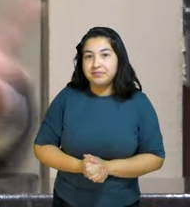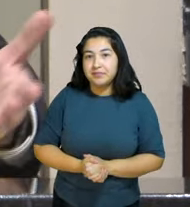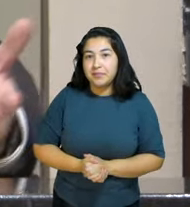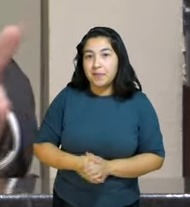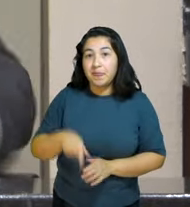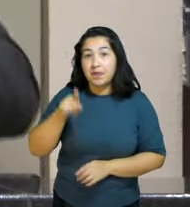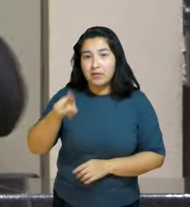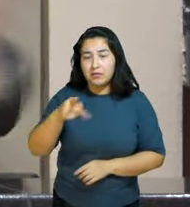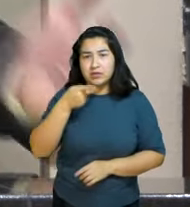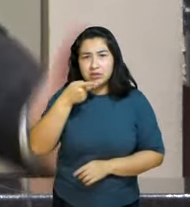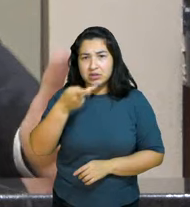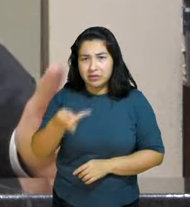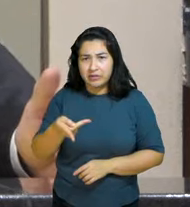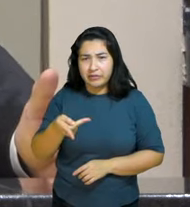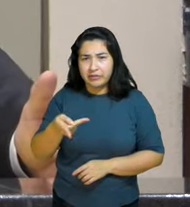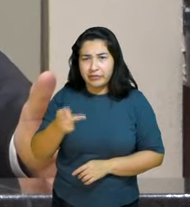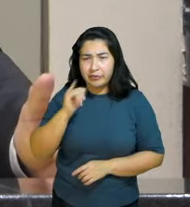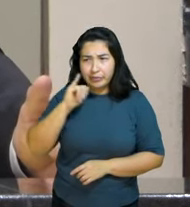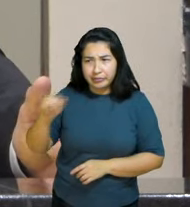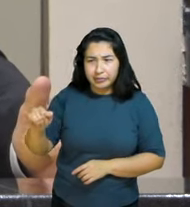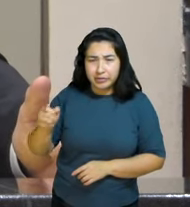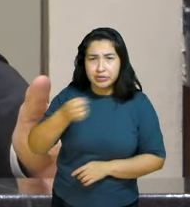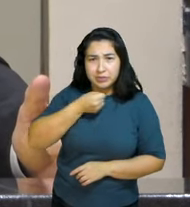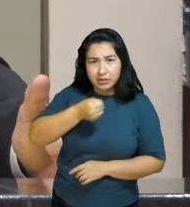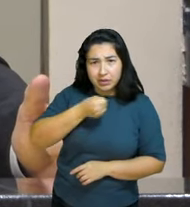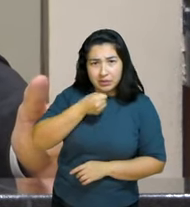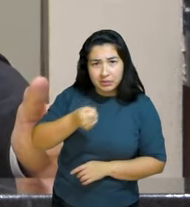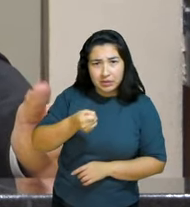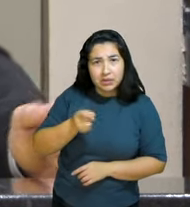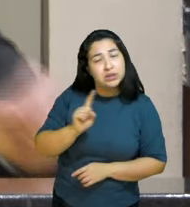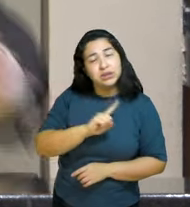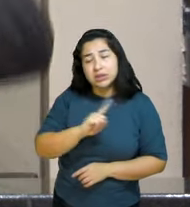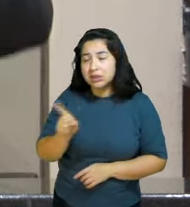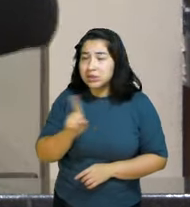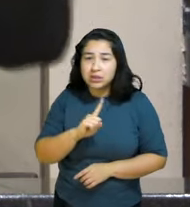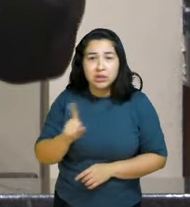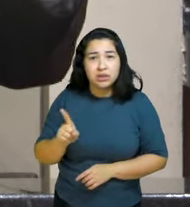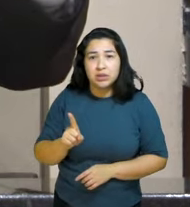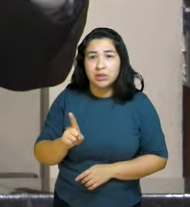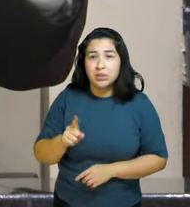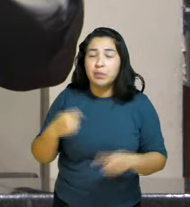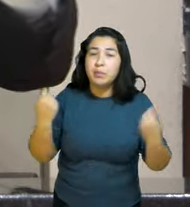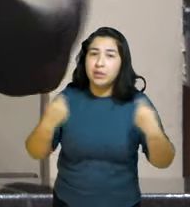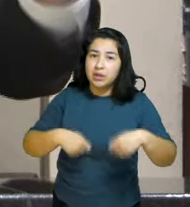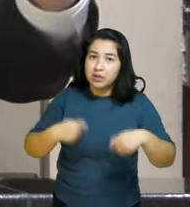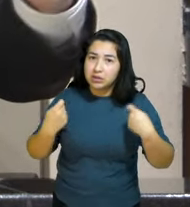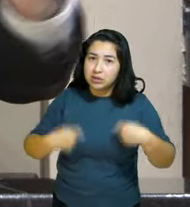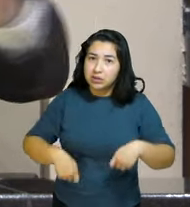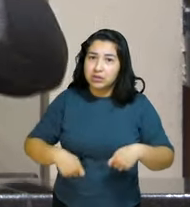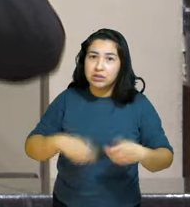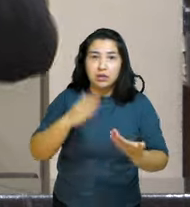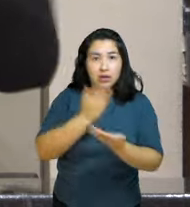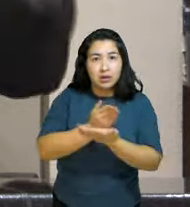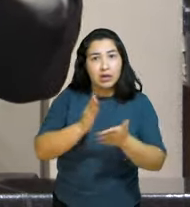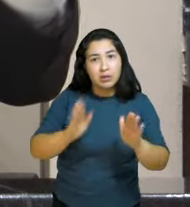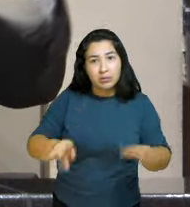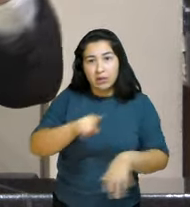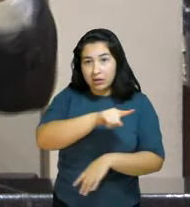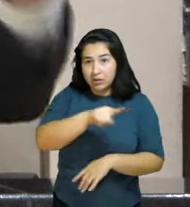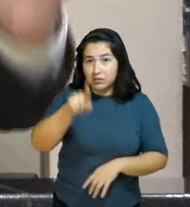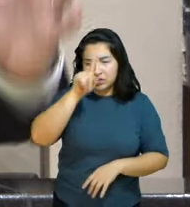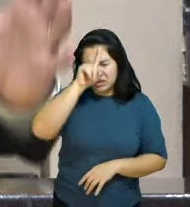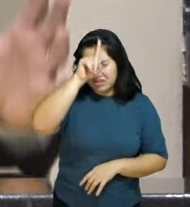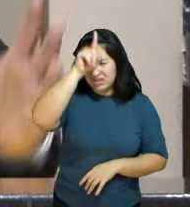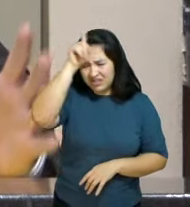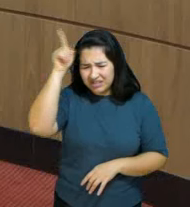que não falou isso para a imprensa, que fique muito claro e a gente consiga tirar essa ideia e realmente acabar com essa